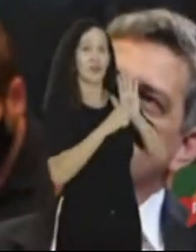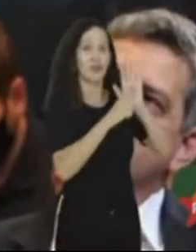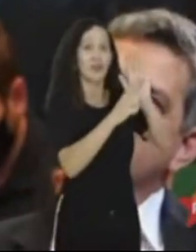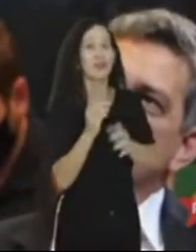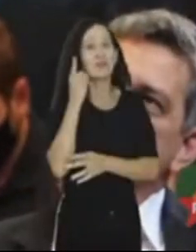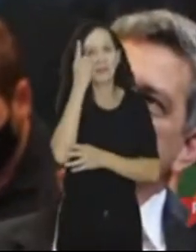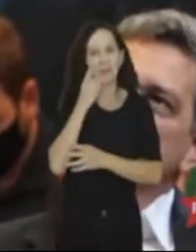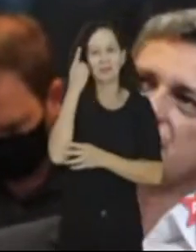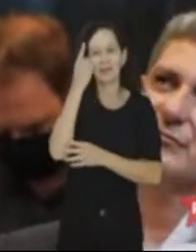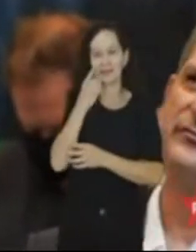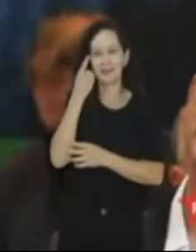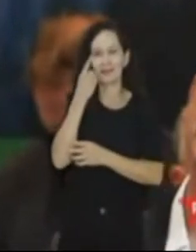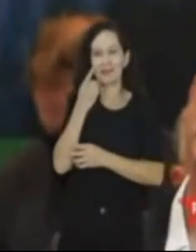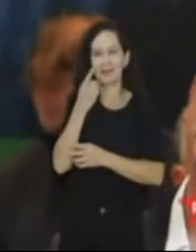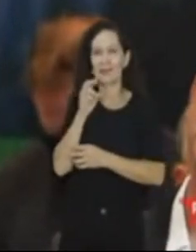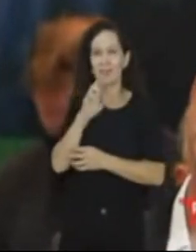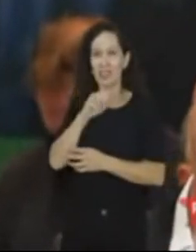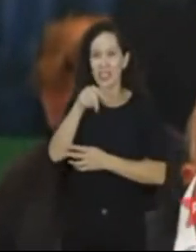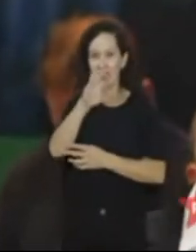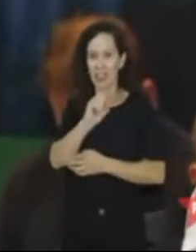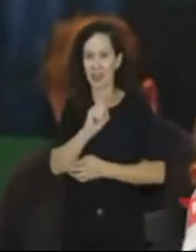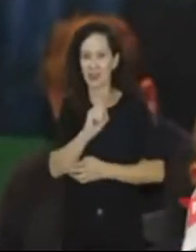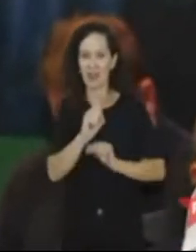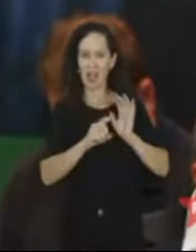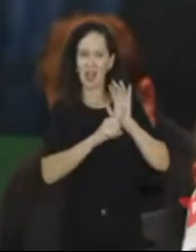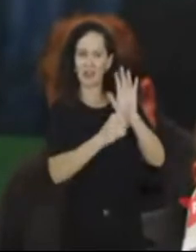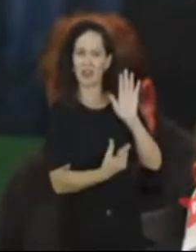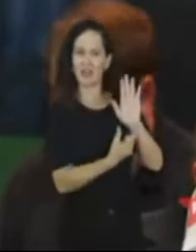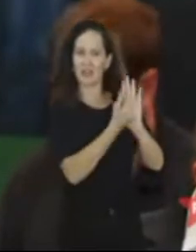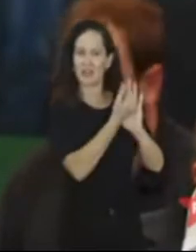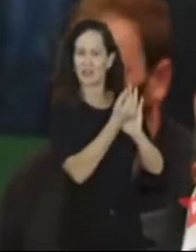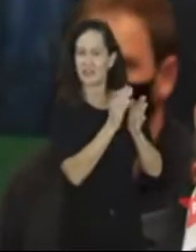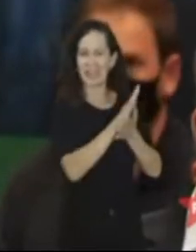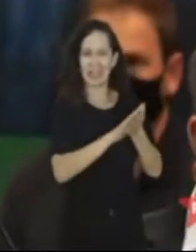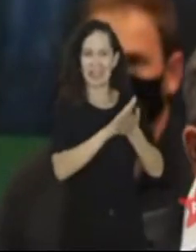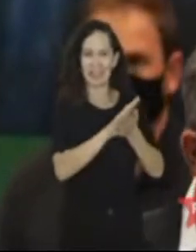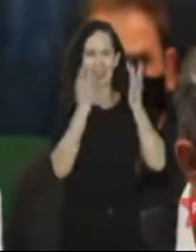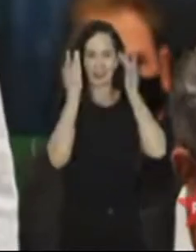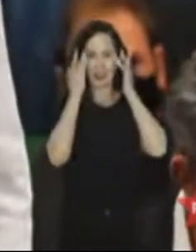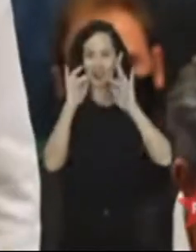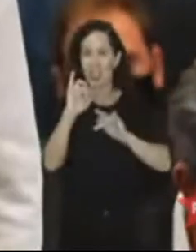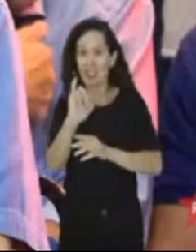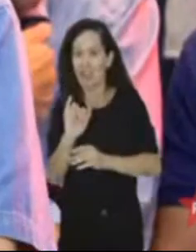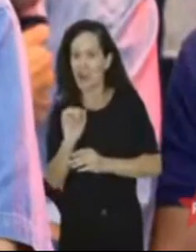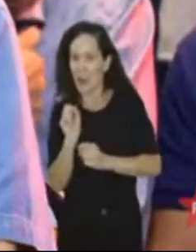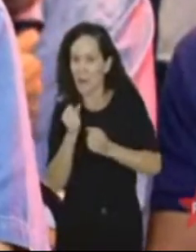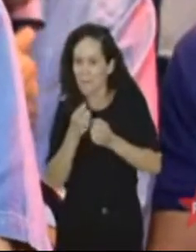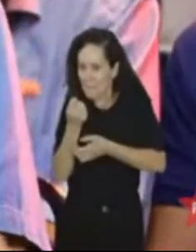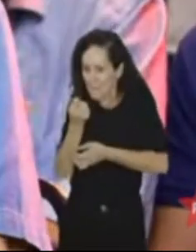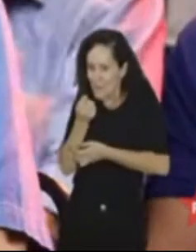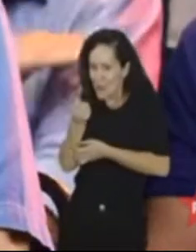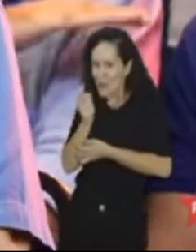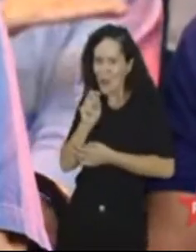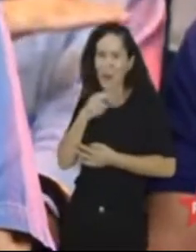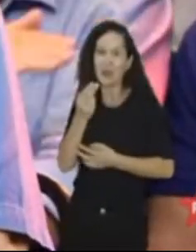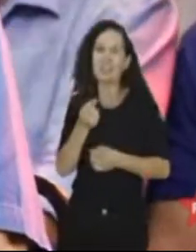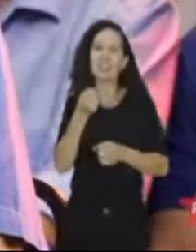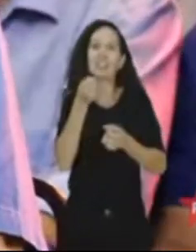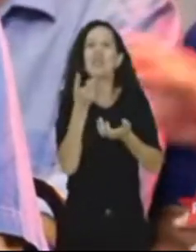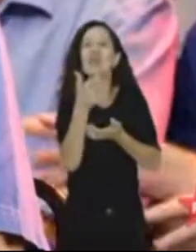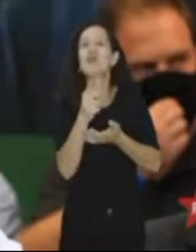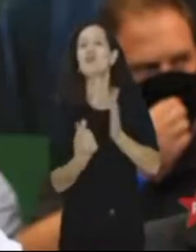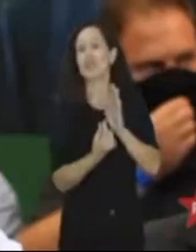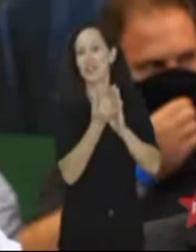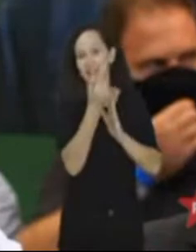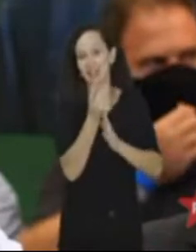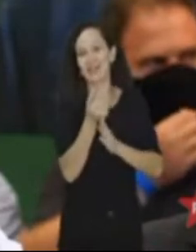O Requião nunca ajudava em dinheiro. Eu não sei se ele era duro ou era pão duro mesmo. Mas ele sempre recebeu